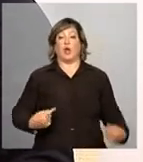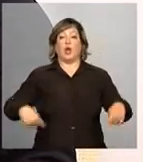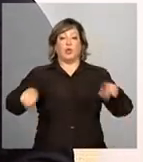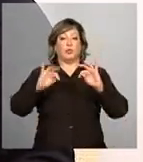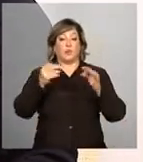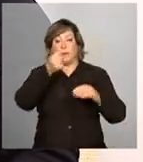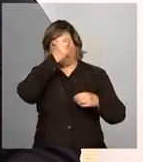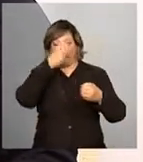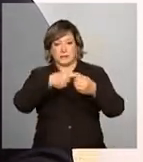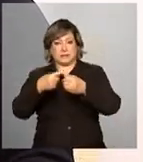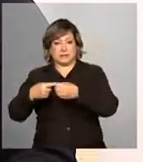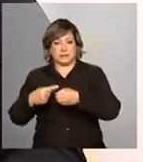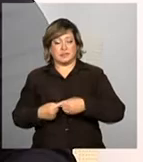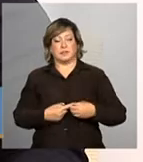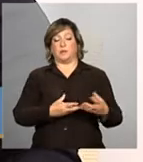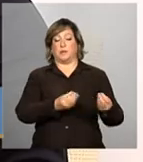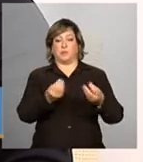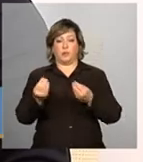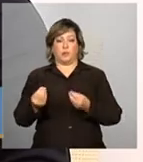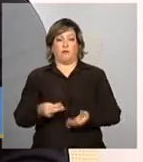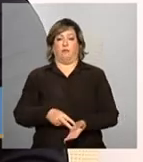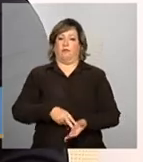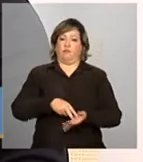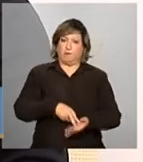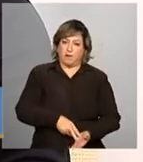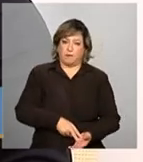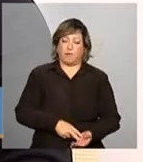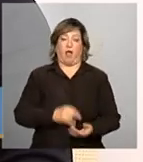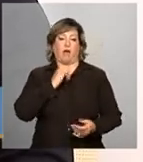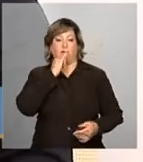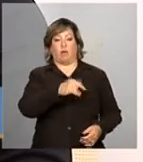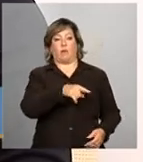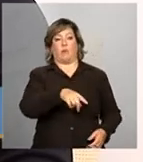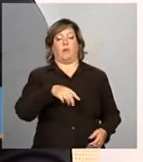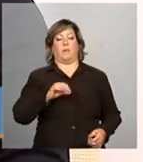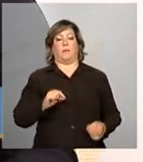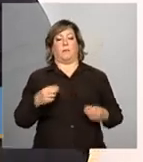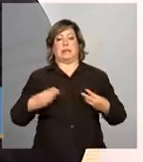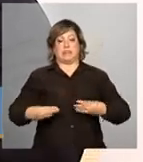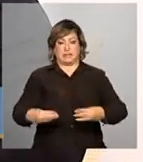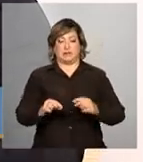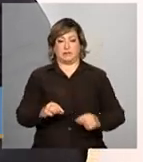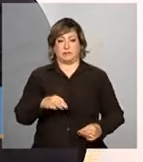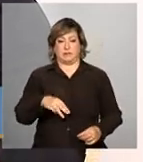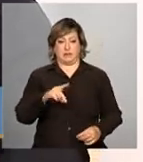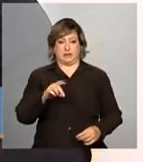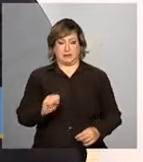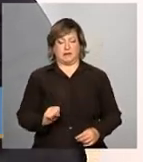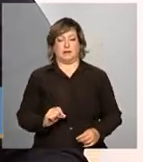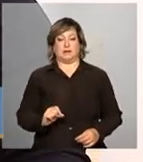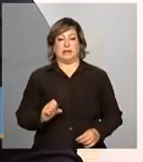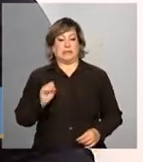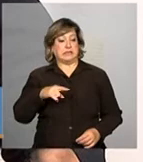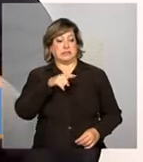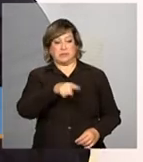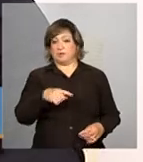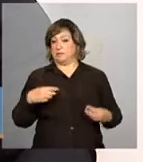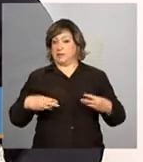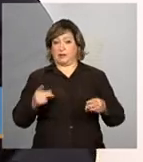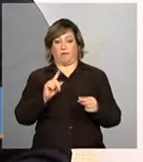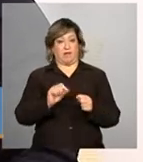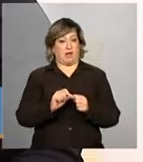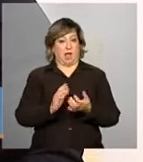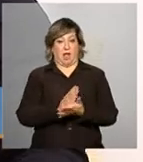municípios foram bastante firmes ao deserto Ministério Olha se você se o ministério também algumas coisas